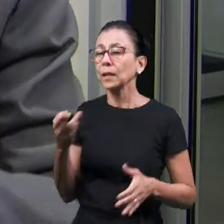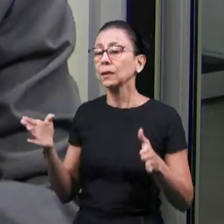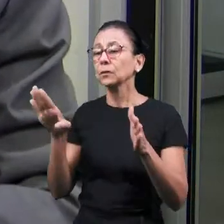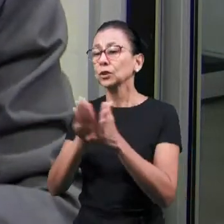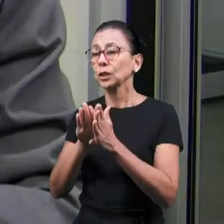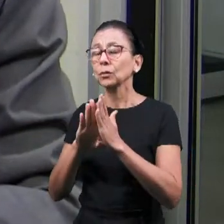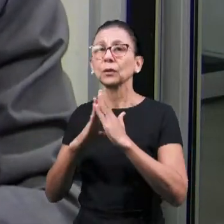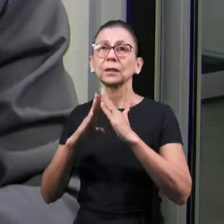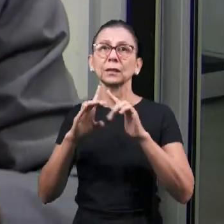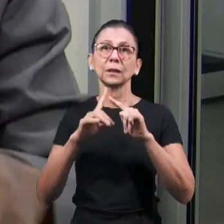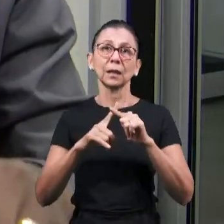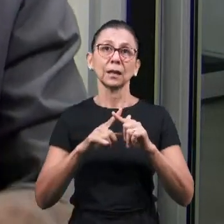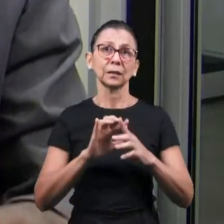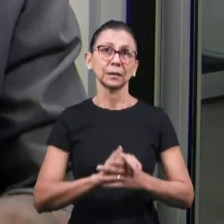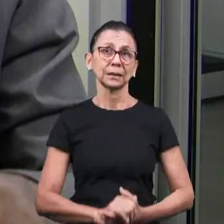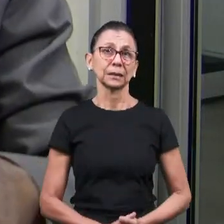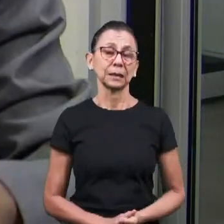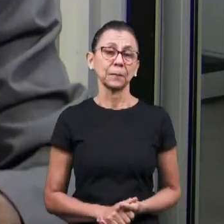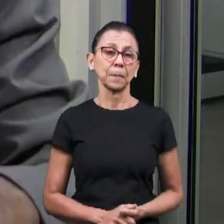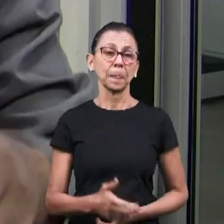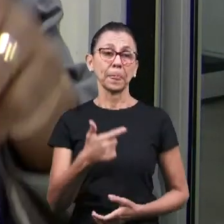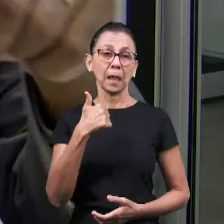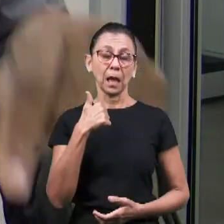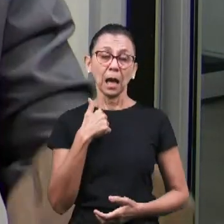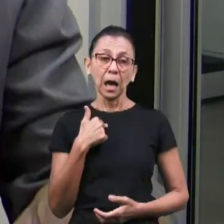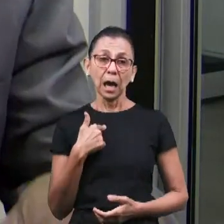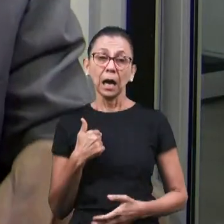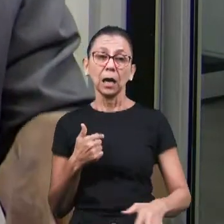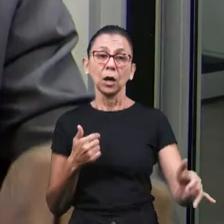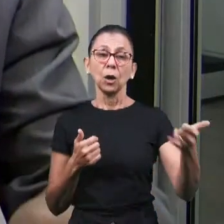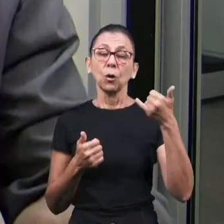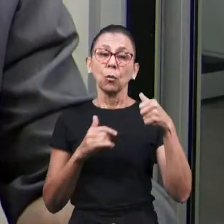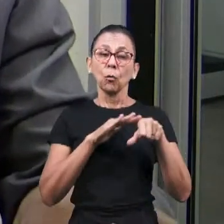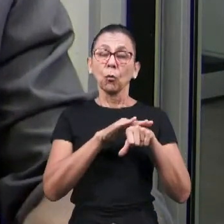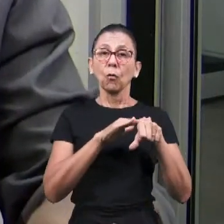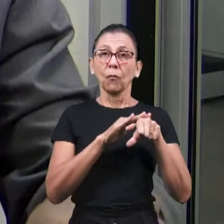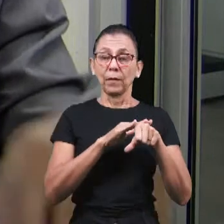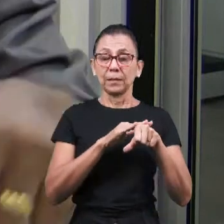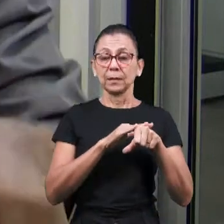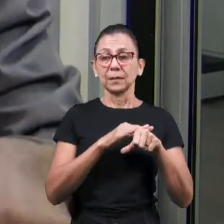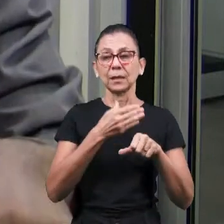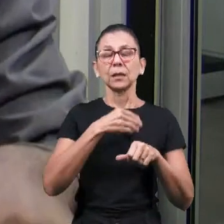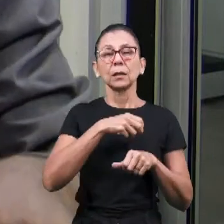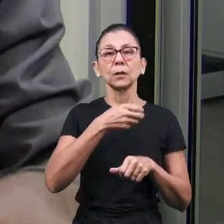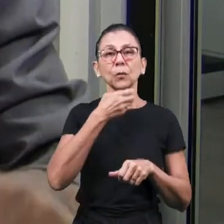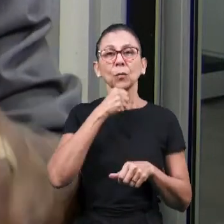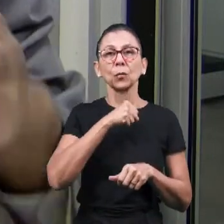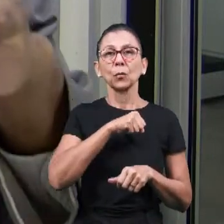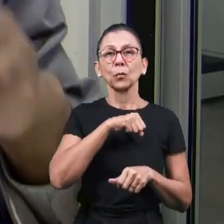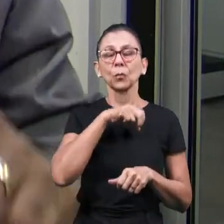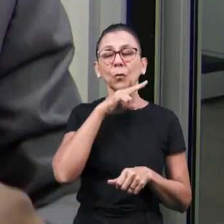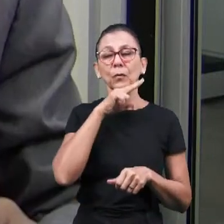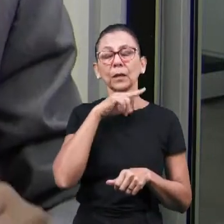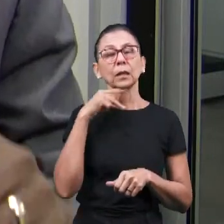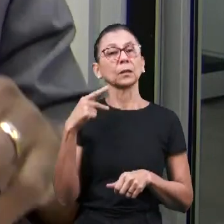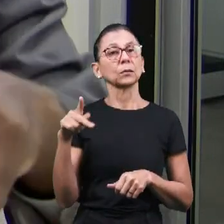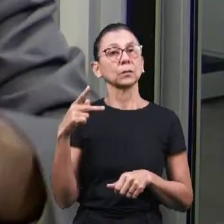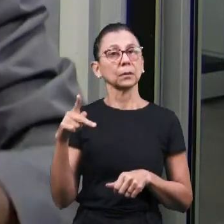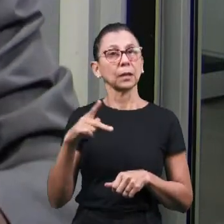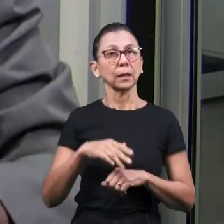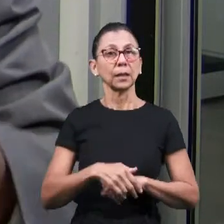com ele, ele era desviado. Uhum. Falei com ele, falei do Senhor, falei do que ela tinha acontecido com a avó dele, o texto que eu tinha lido. Falei: vamos ler